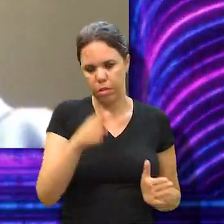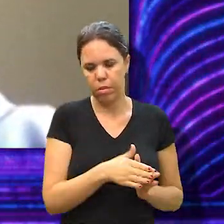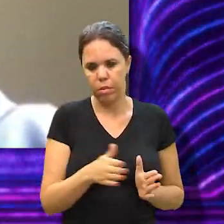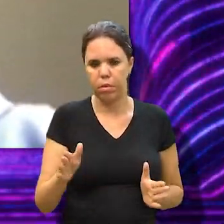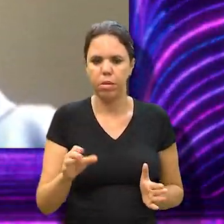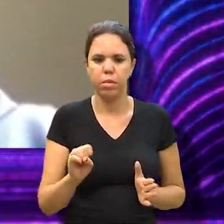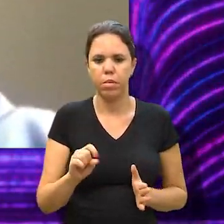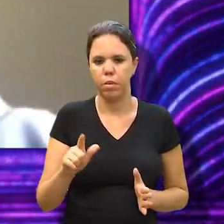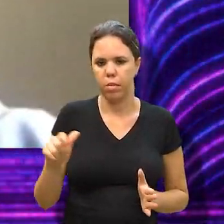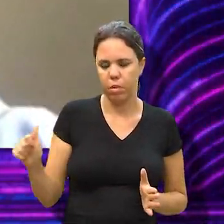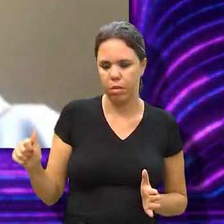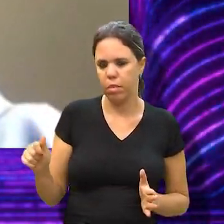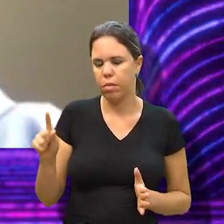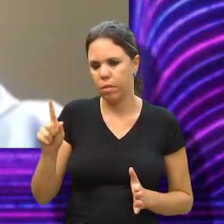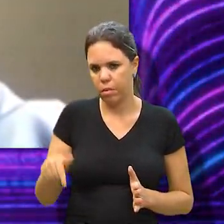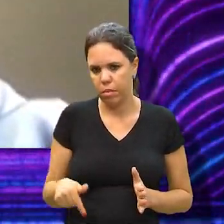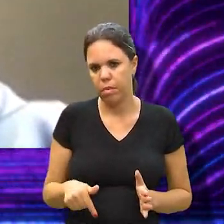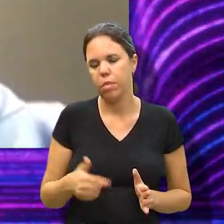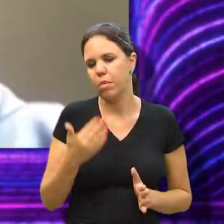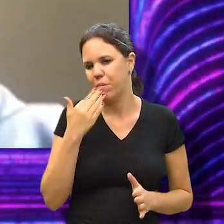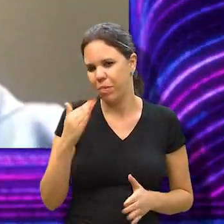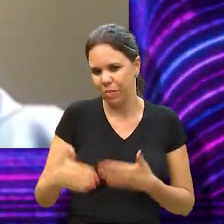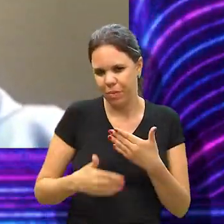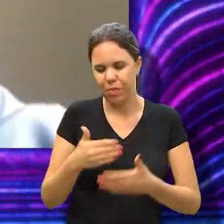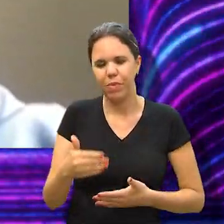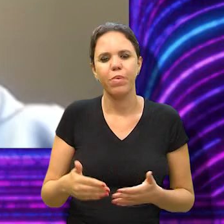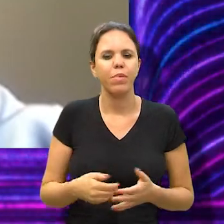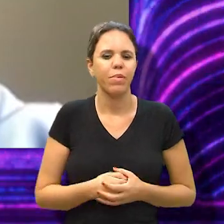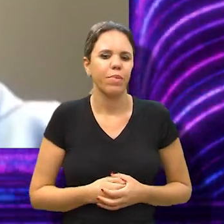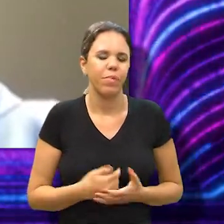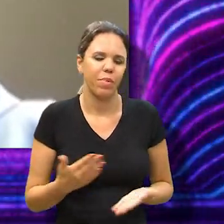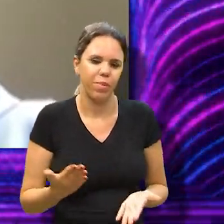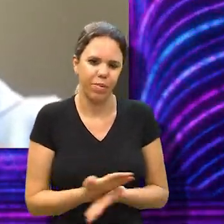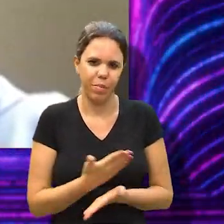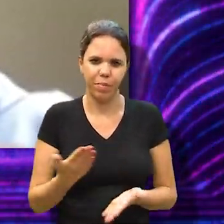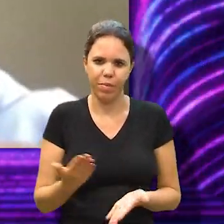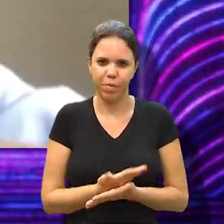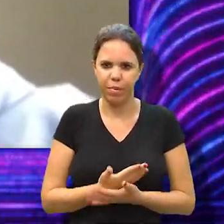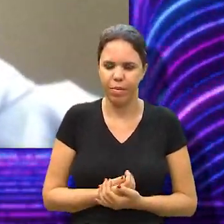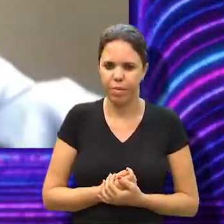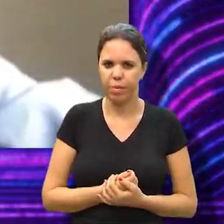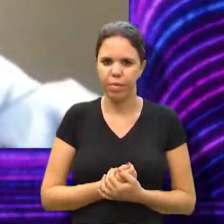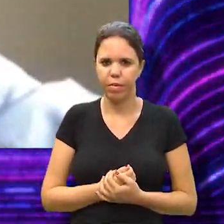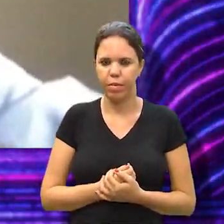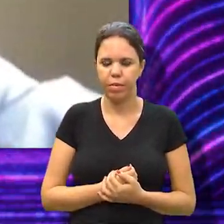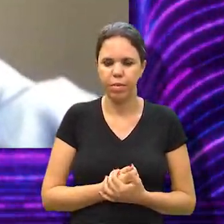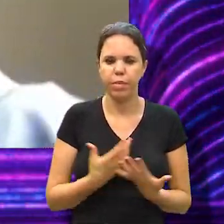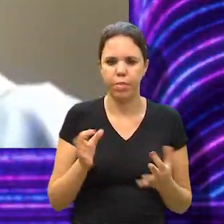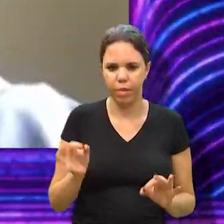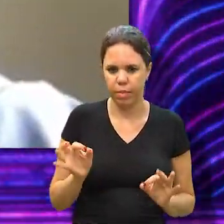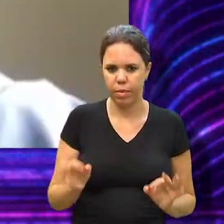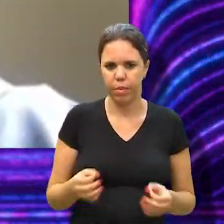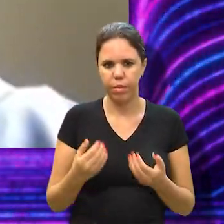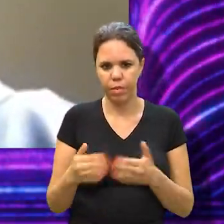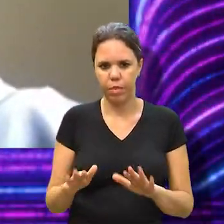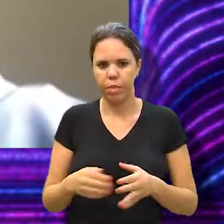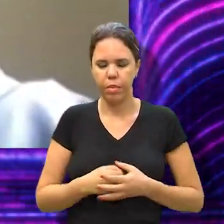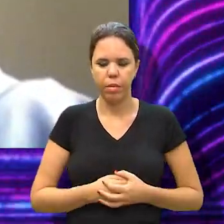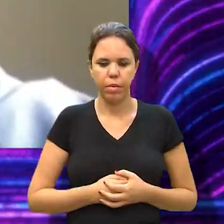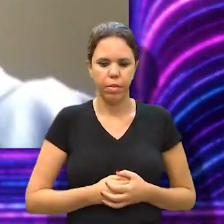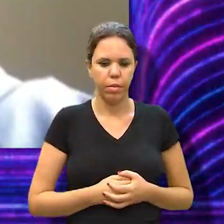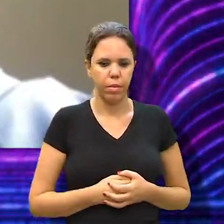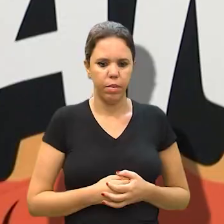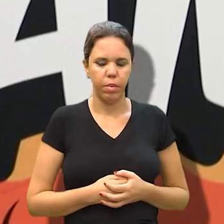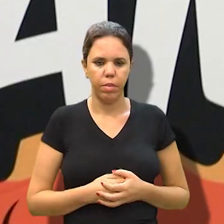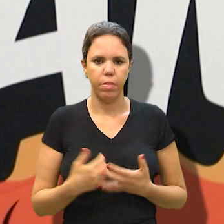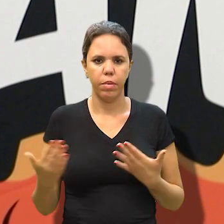continua, e assim por diante. É isso que eu vou prometendo ao longo dos livros aí que com certeza serão